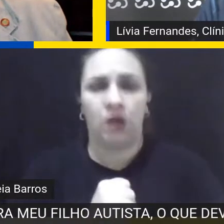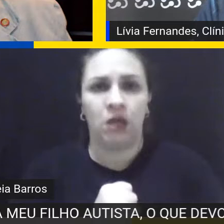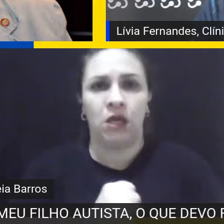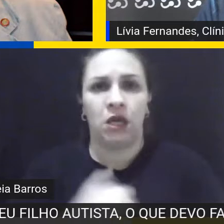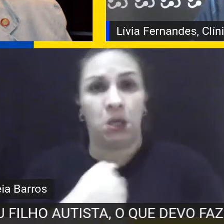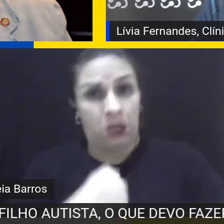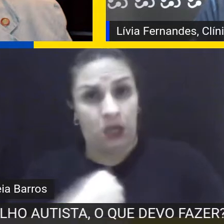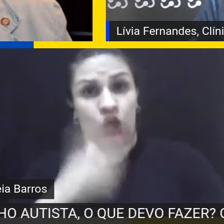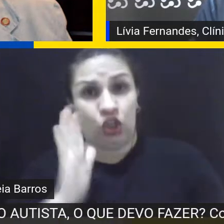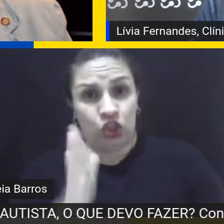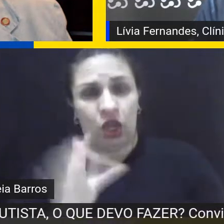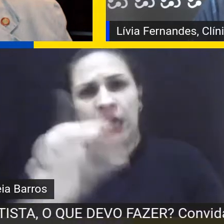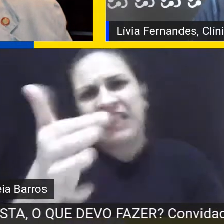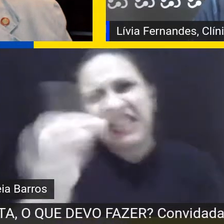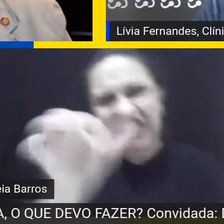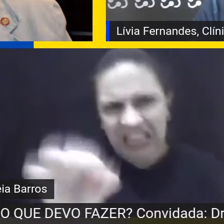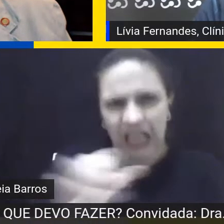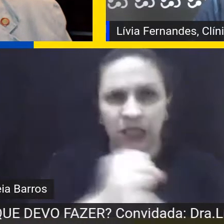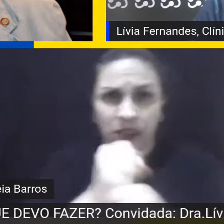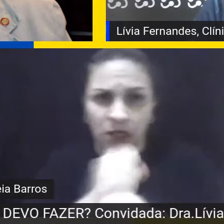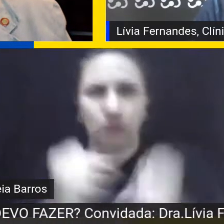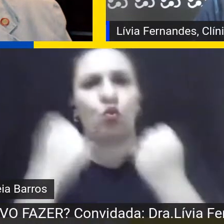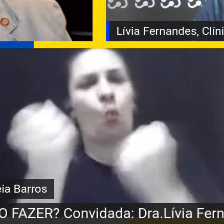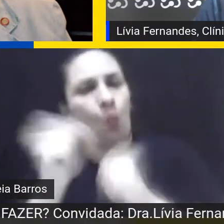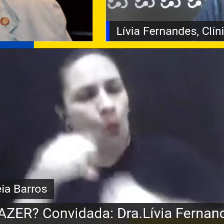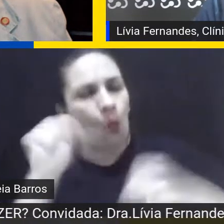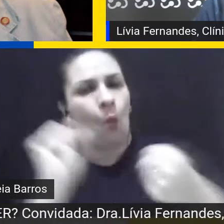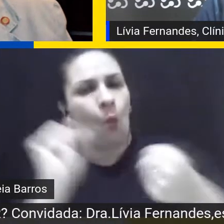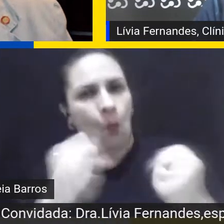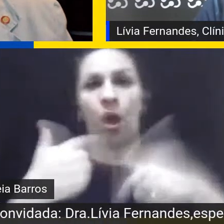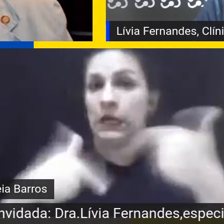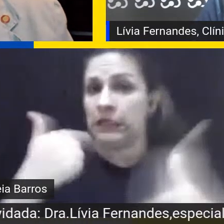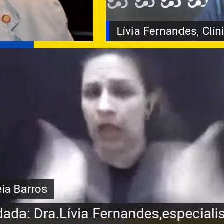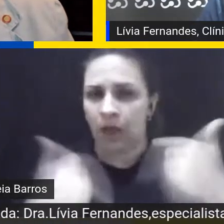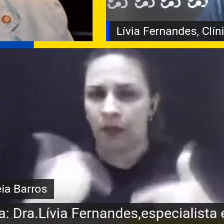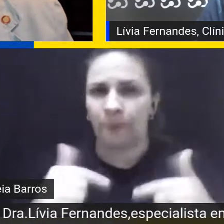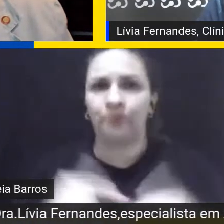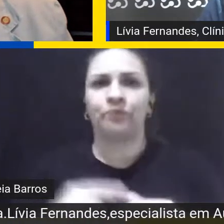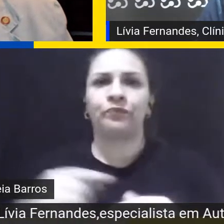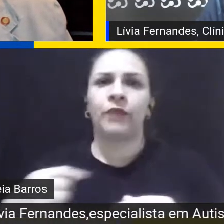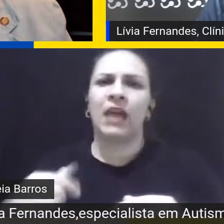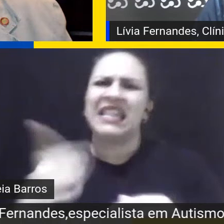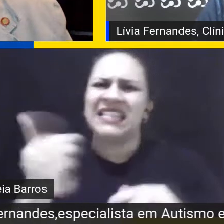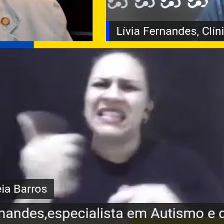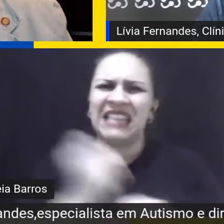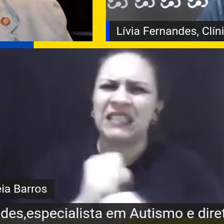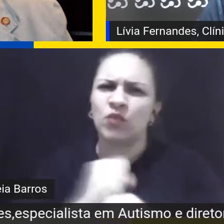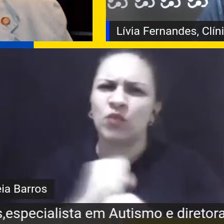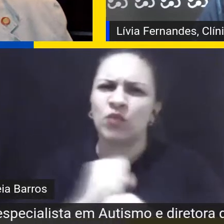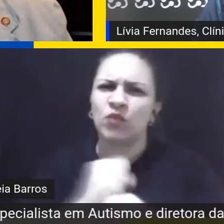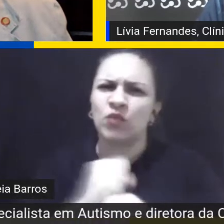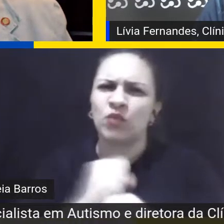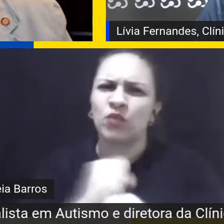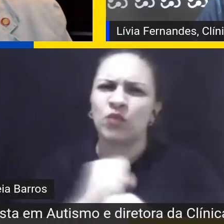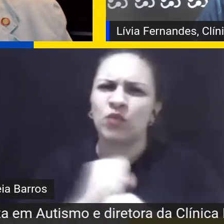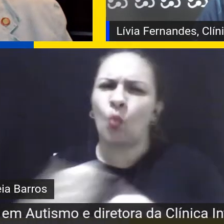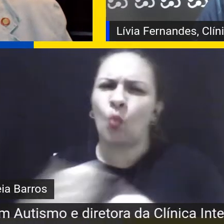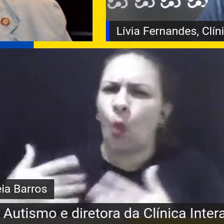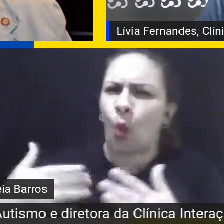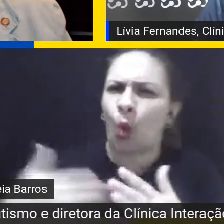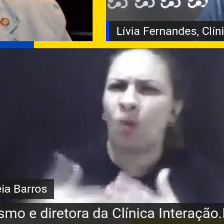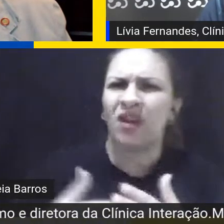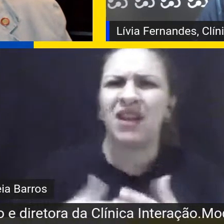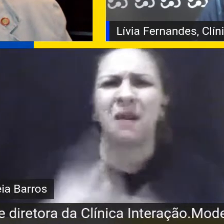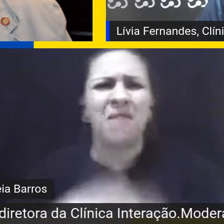10 anos como terapeuta e ao longo desses anos, o que mais me frustrava era